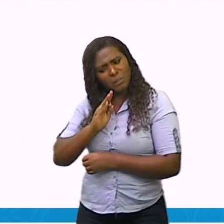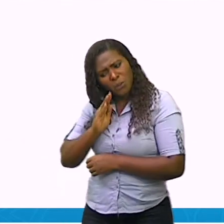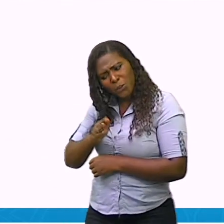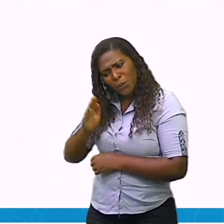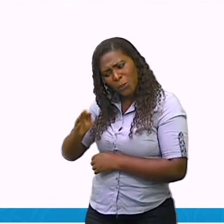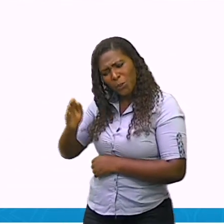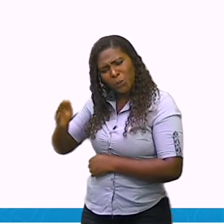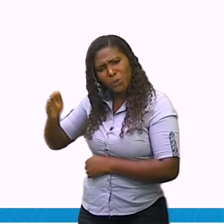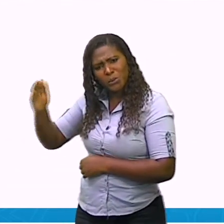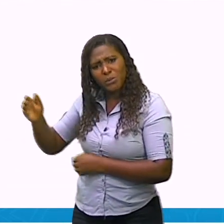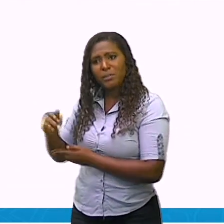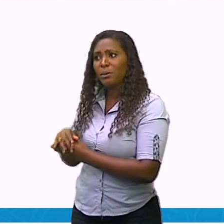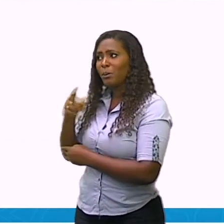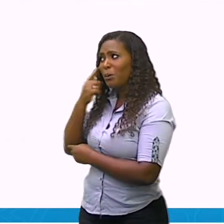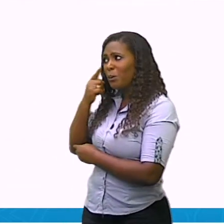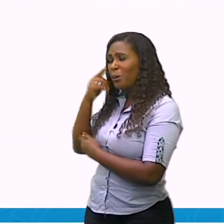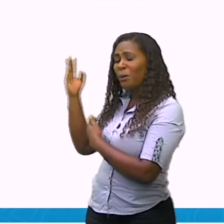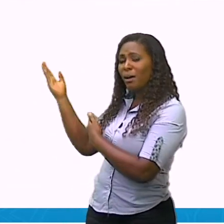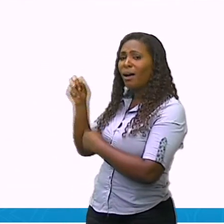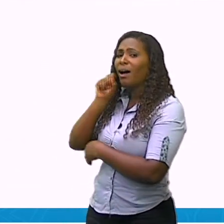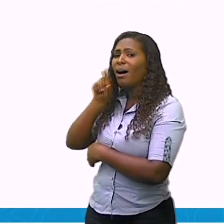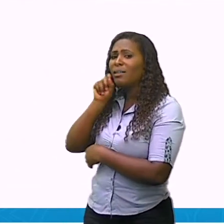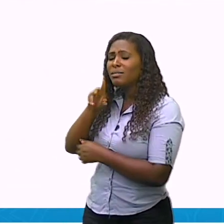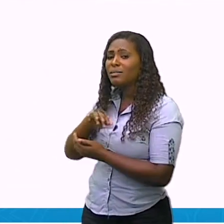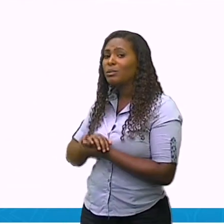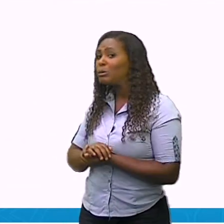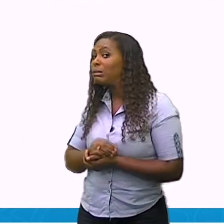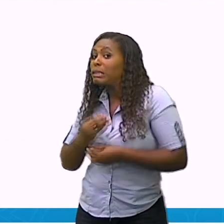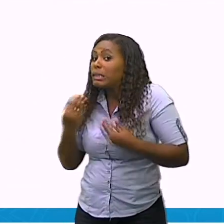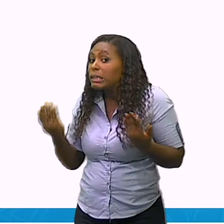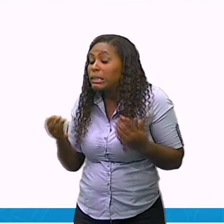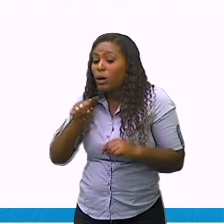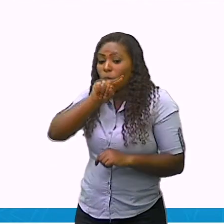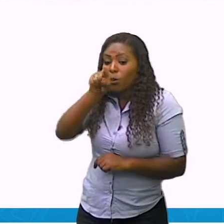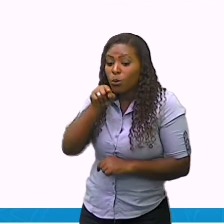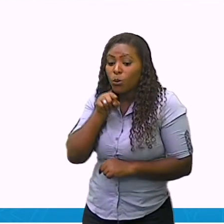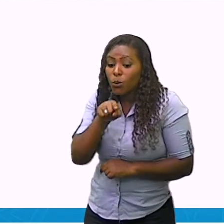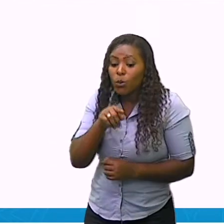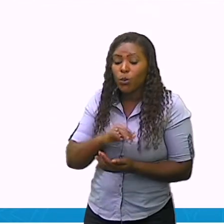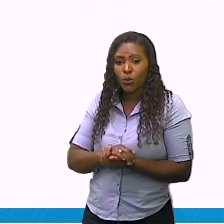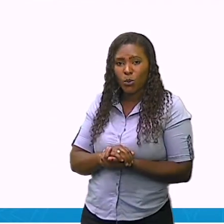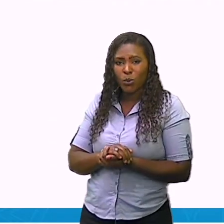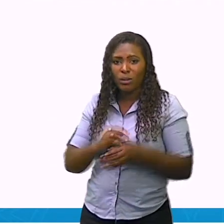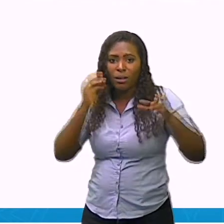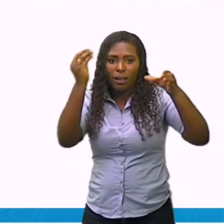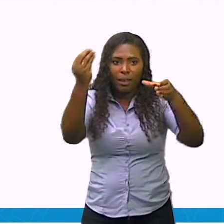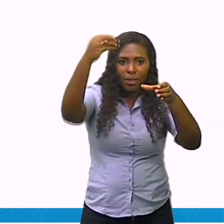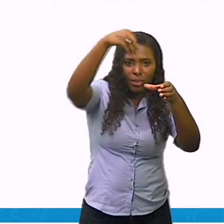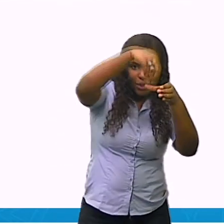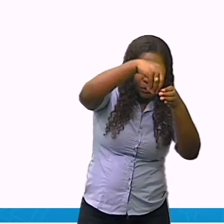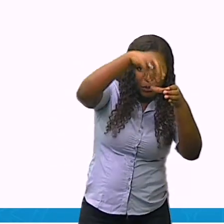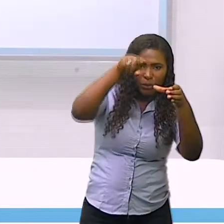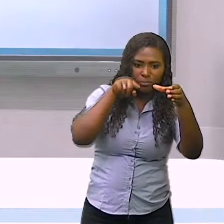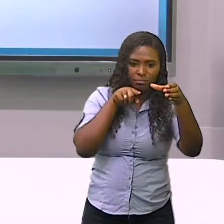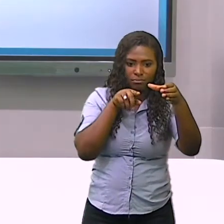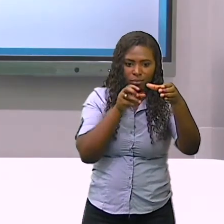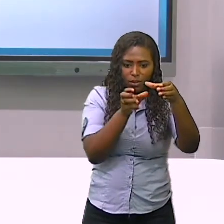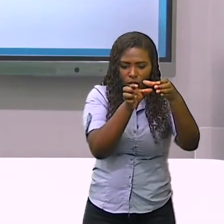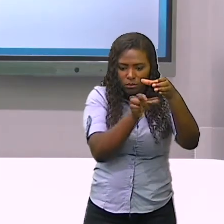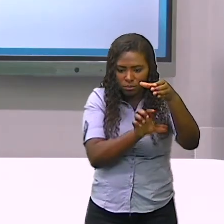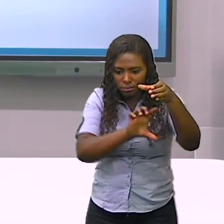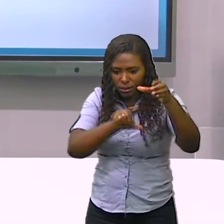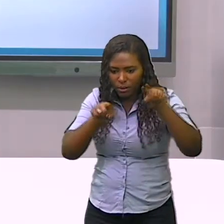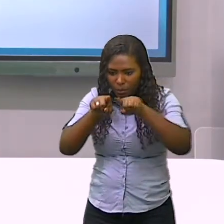1, saiu 2. Olha só, entrou um valor, saiu o quê? O dobro